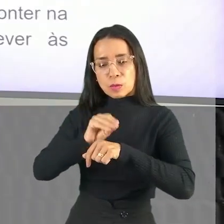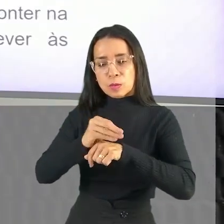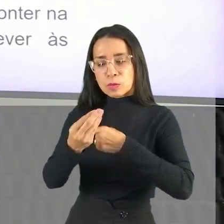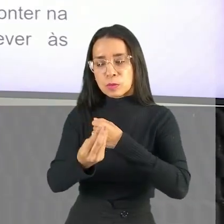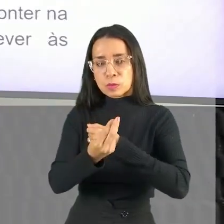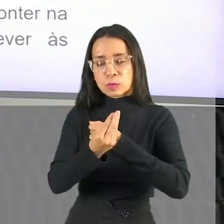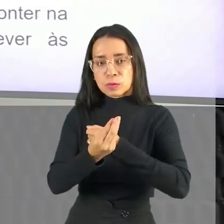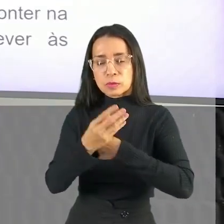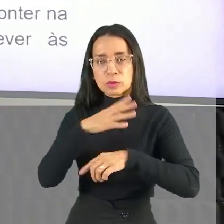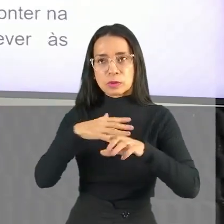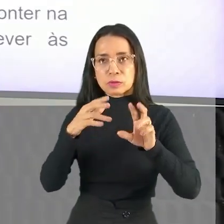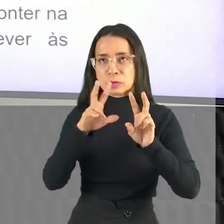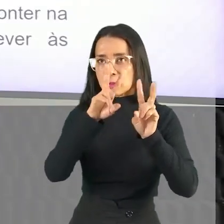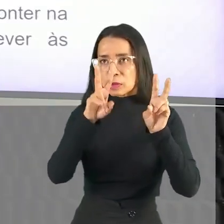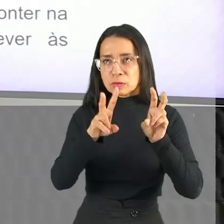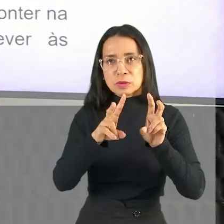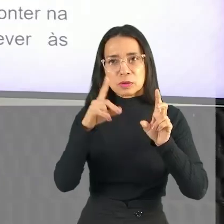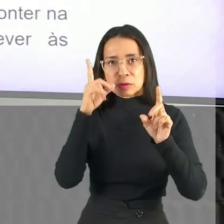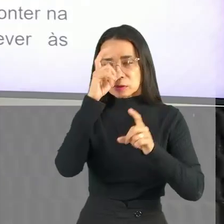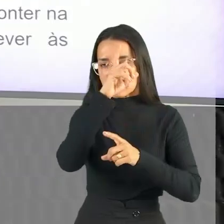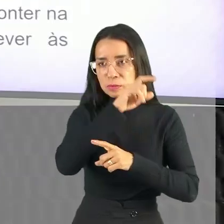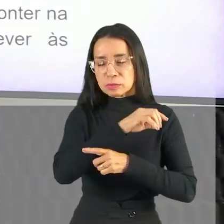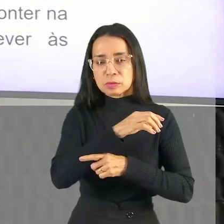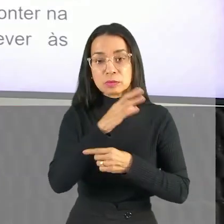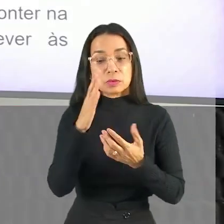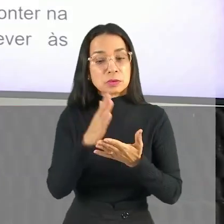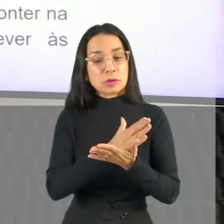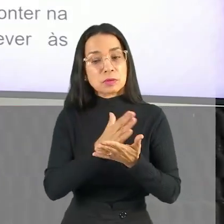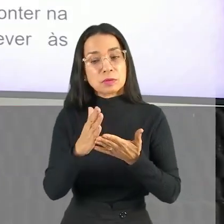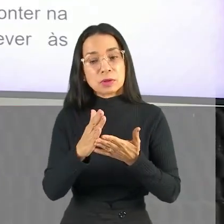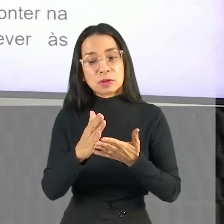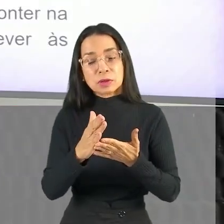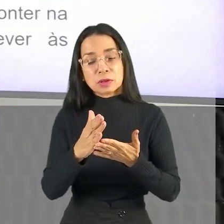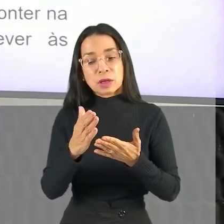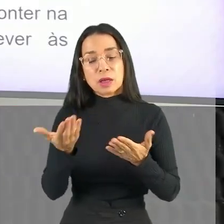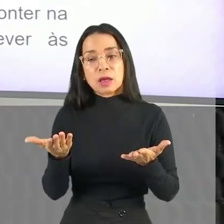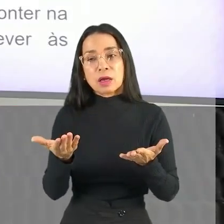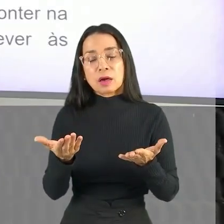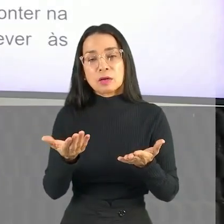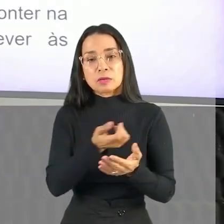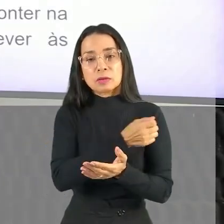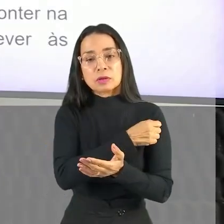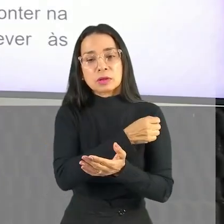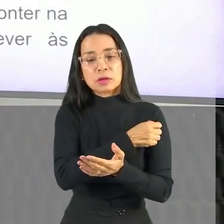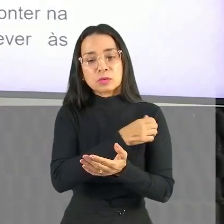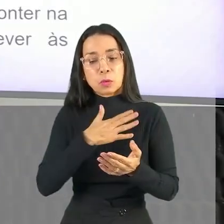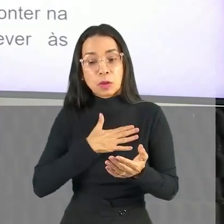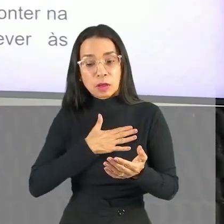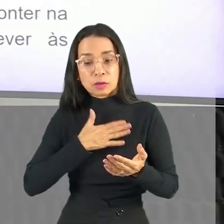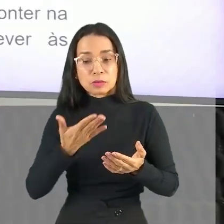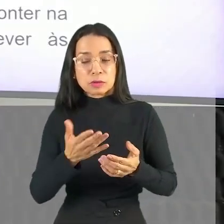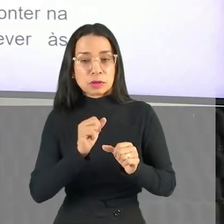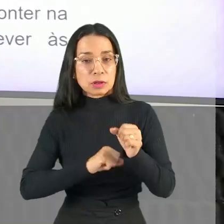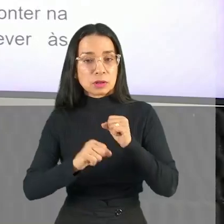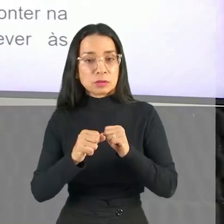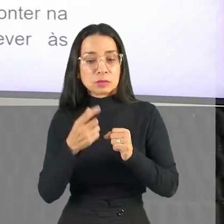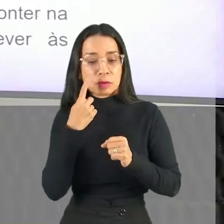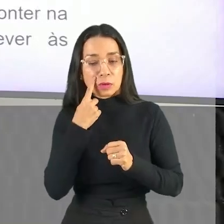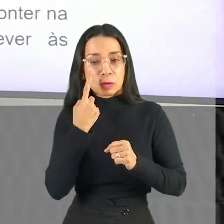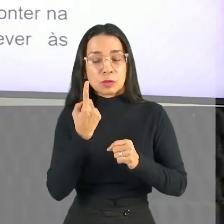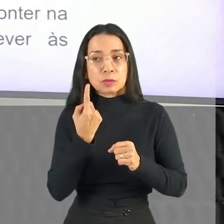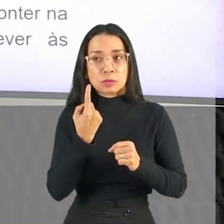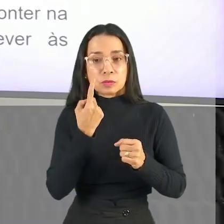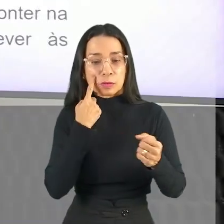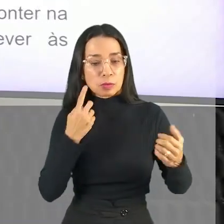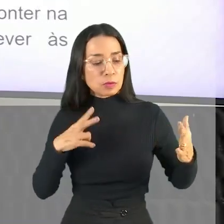difícil. E talvez alguns candidatos ficaram assustados quando olharam o tamanho da